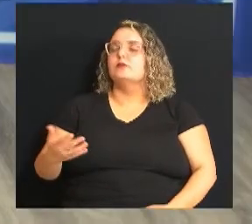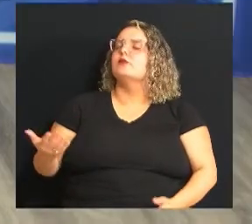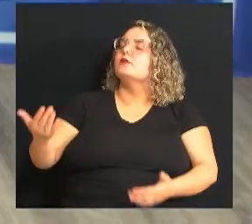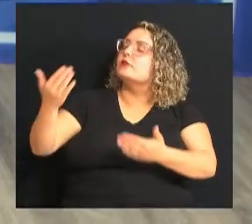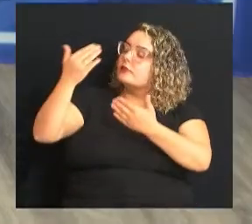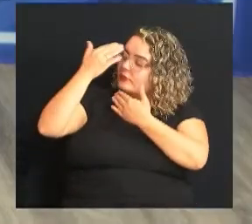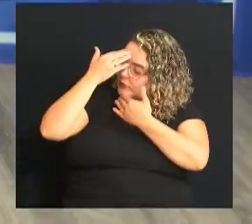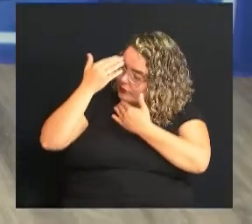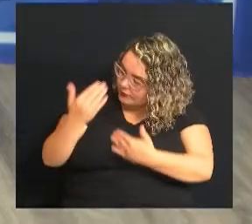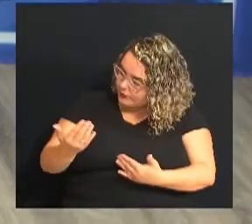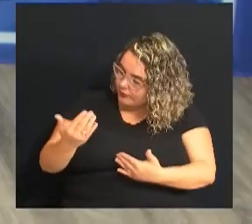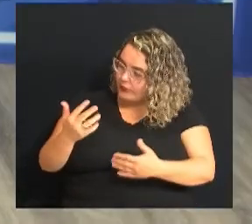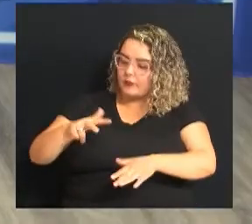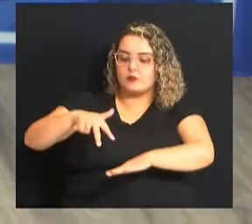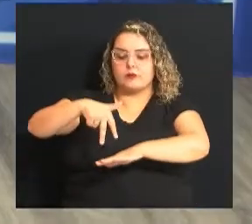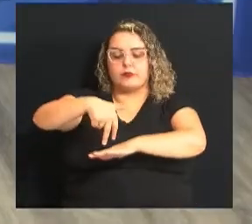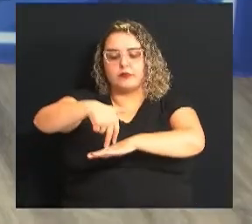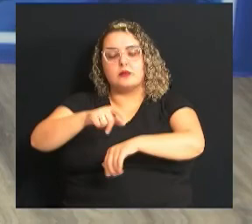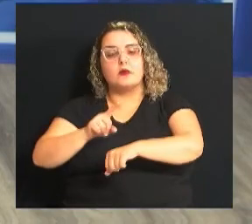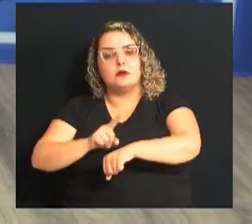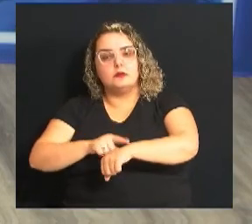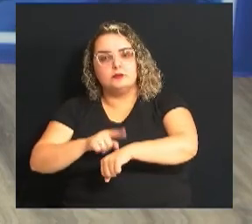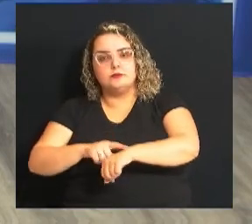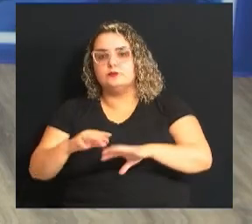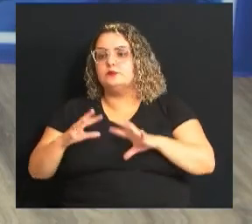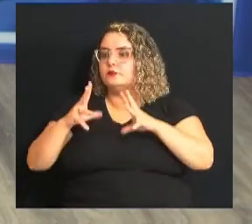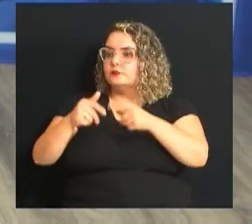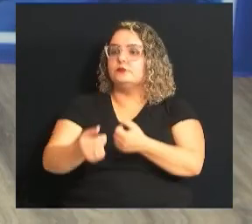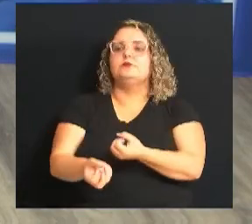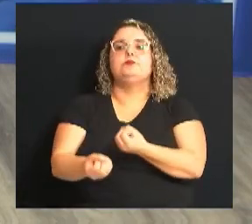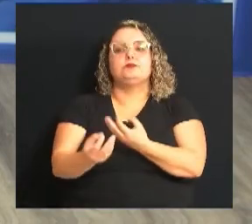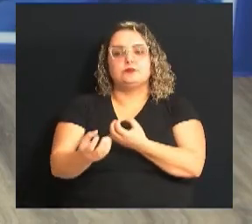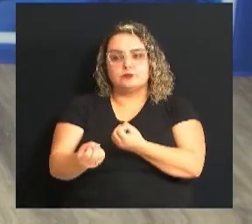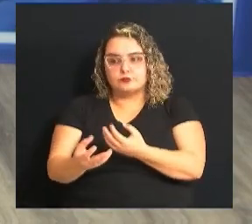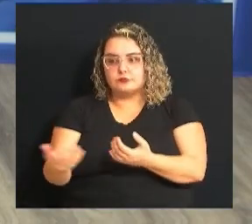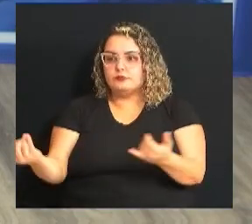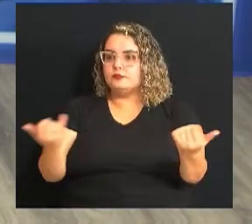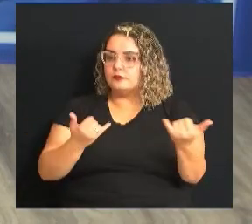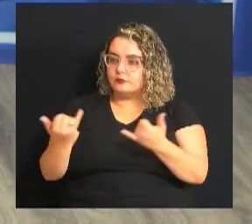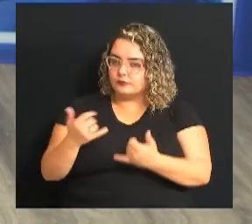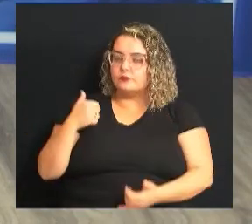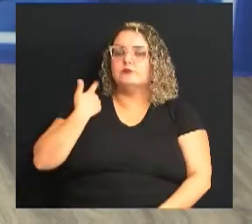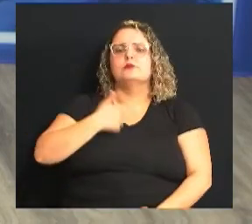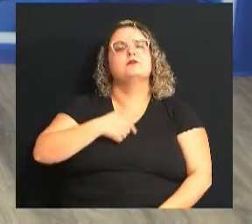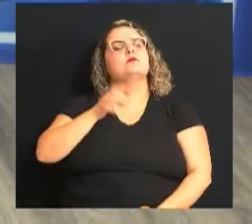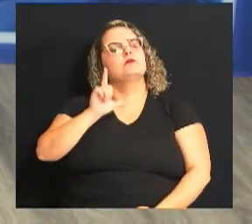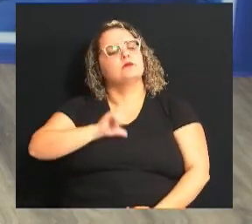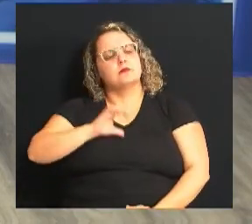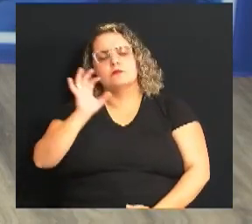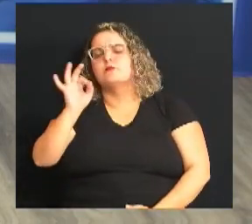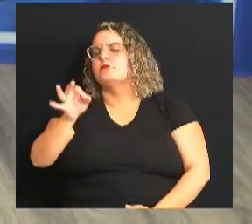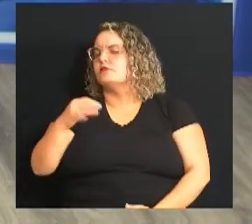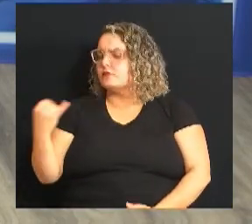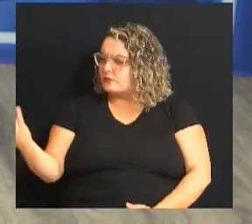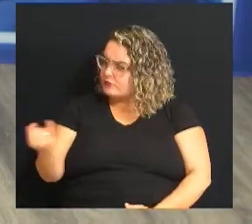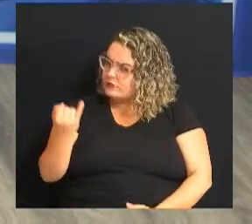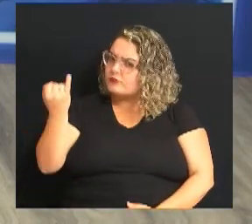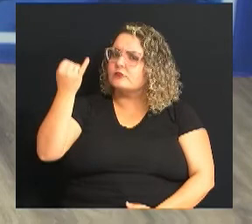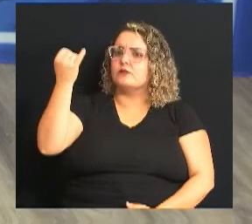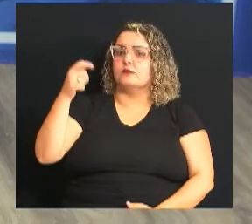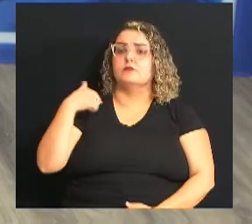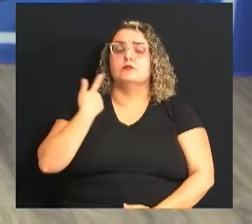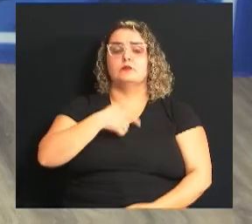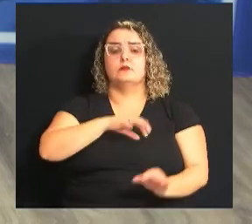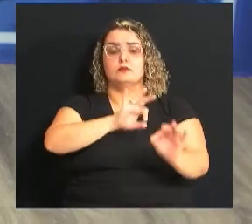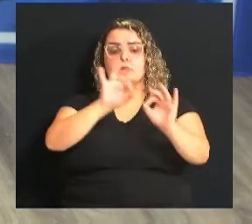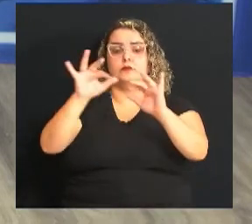pela disponibilidade do seu tempo, todas as informações que foram passadas aqui. Tenho certeza que de grande valia para o nosso telespectador,